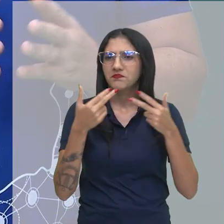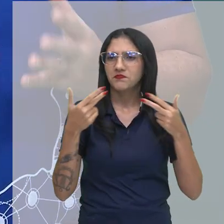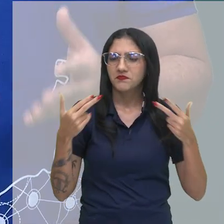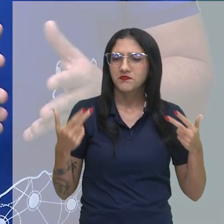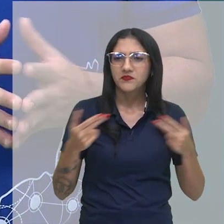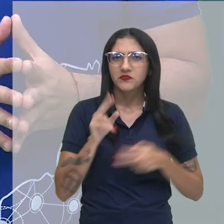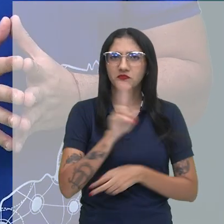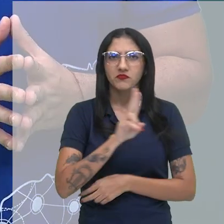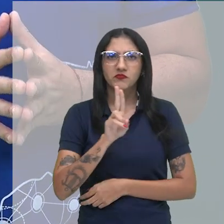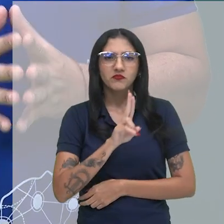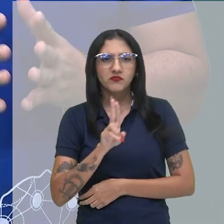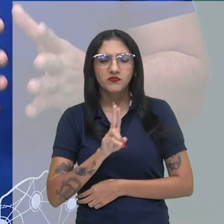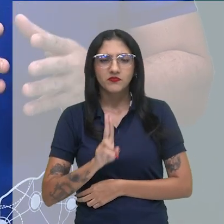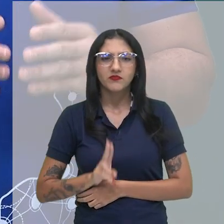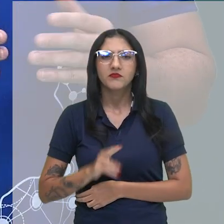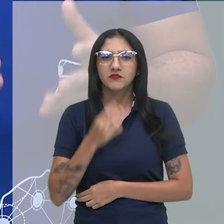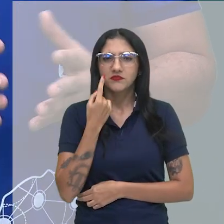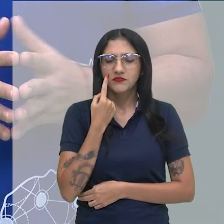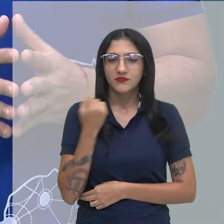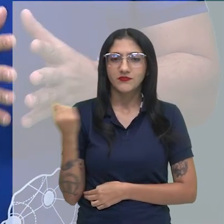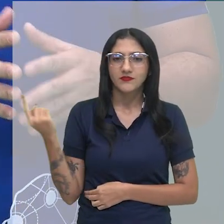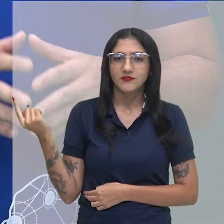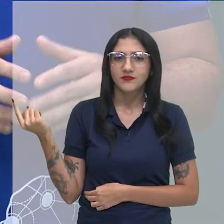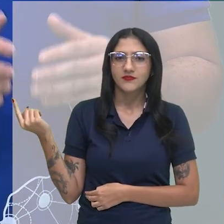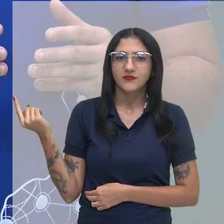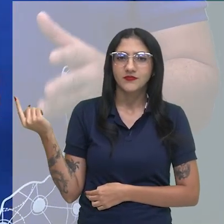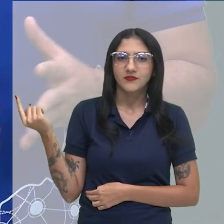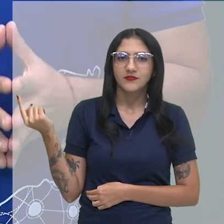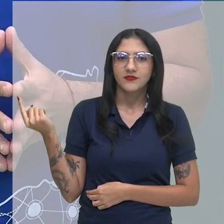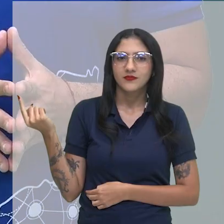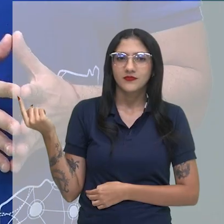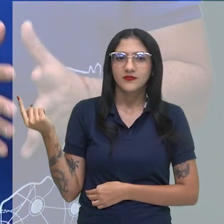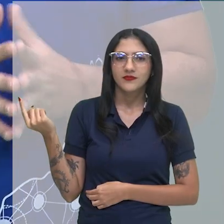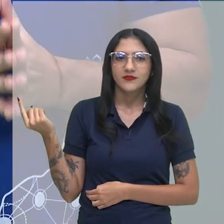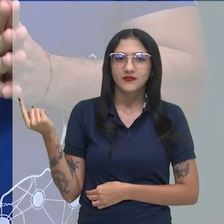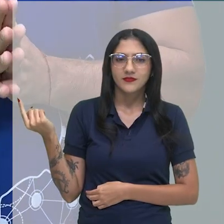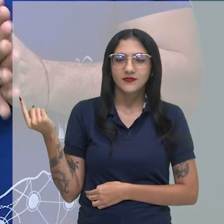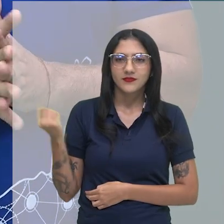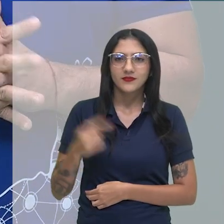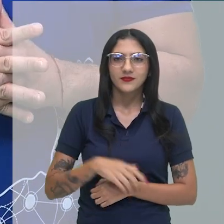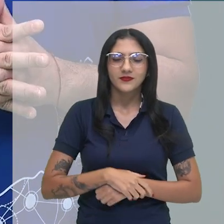Waimiri, Tucano, Yanomami, Tariana,